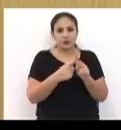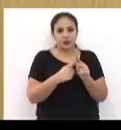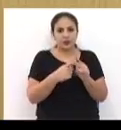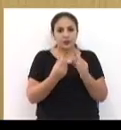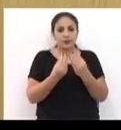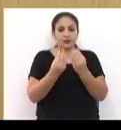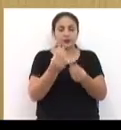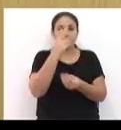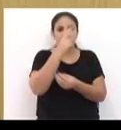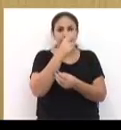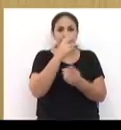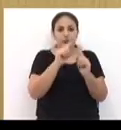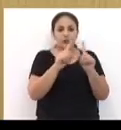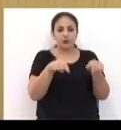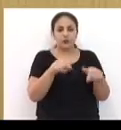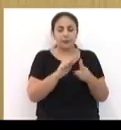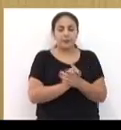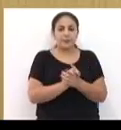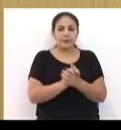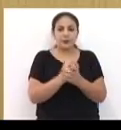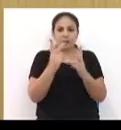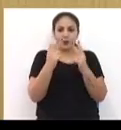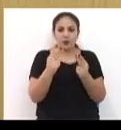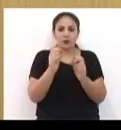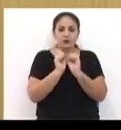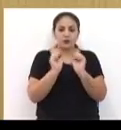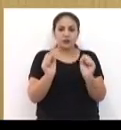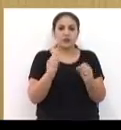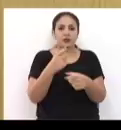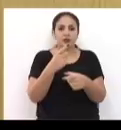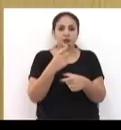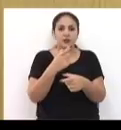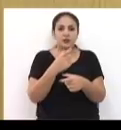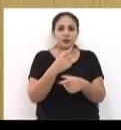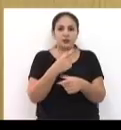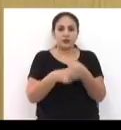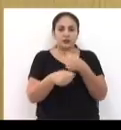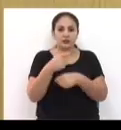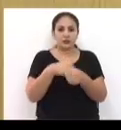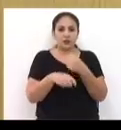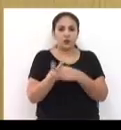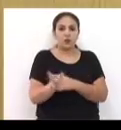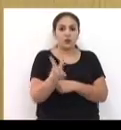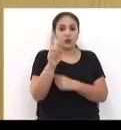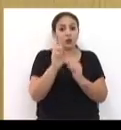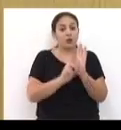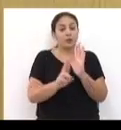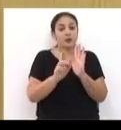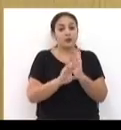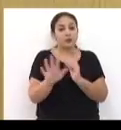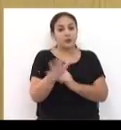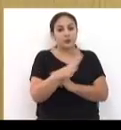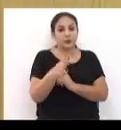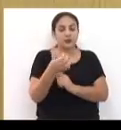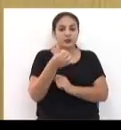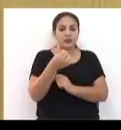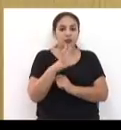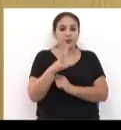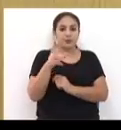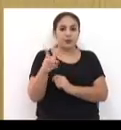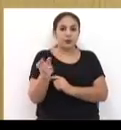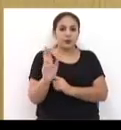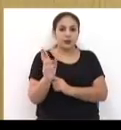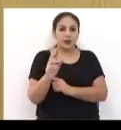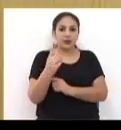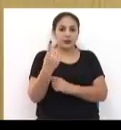ao funcionalismo. De acordo com o secretário de Finanças, Dorley Maffei, o valor representaria cerca de 6 milhões